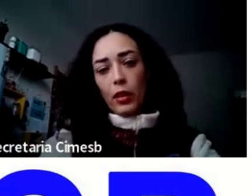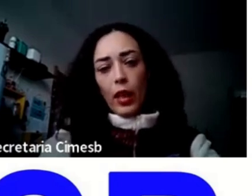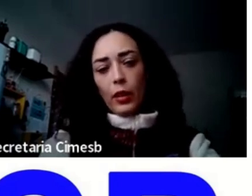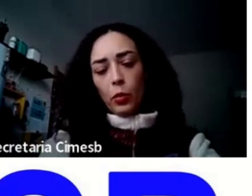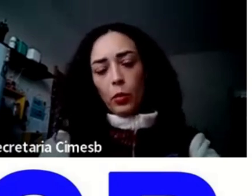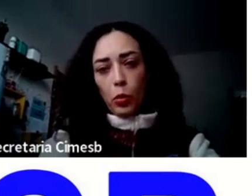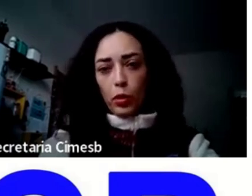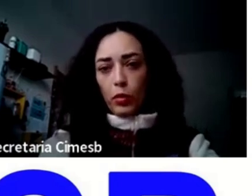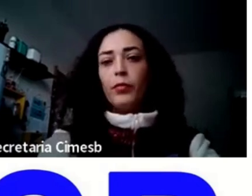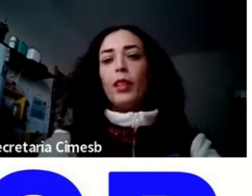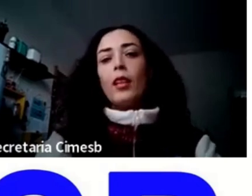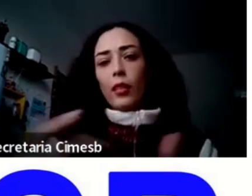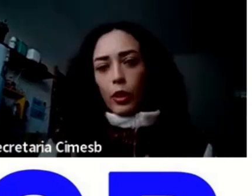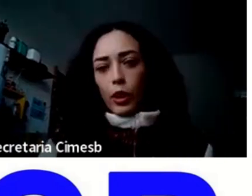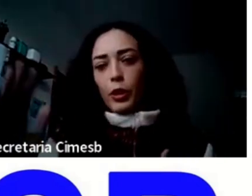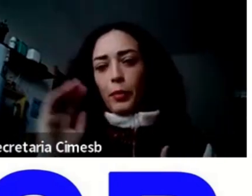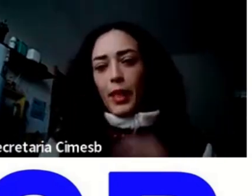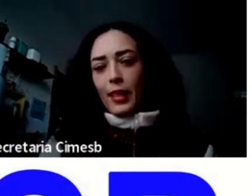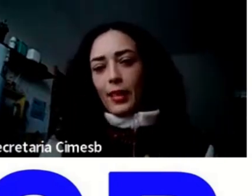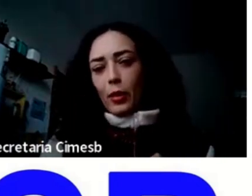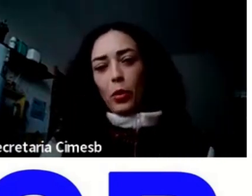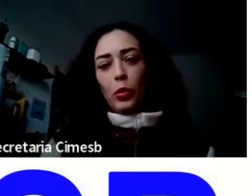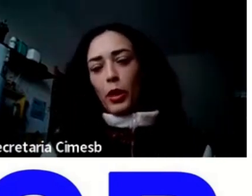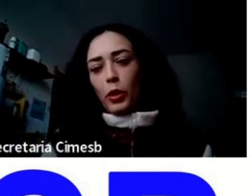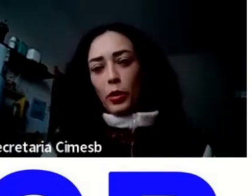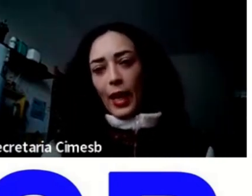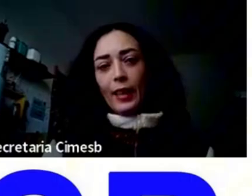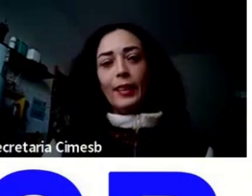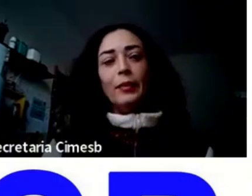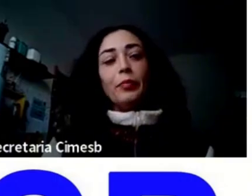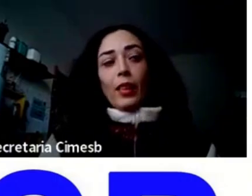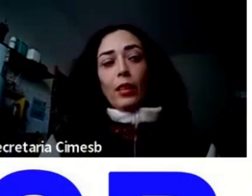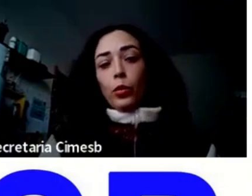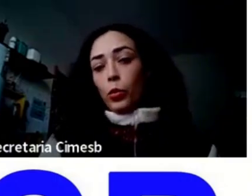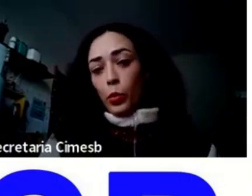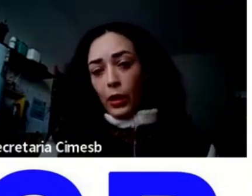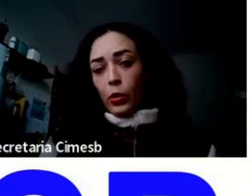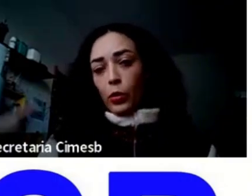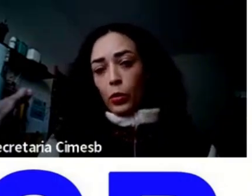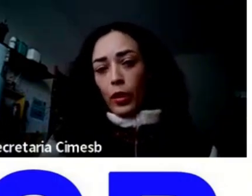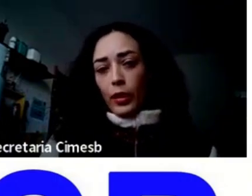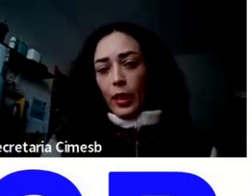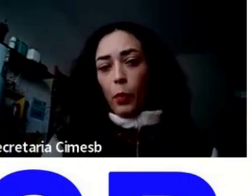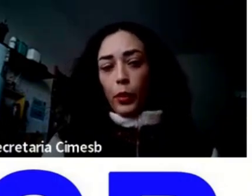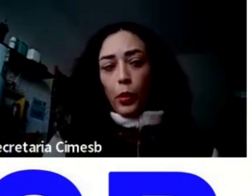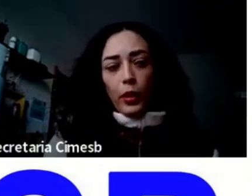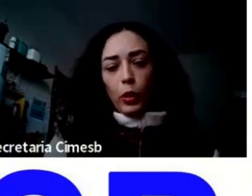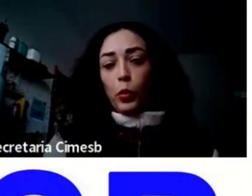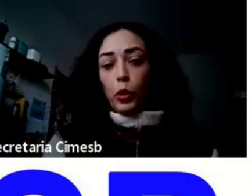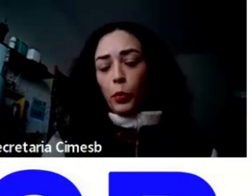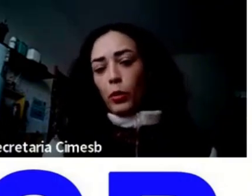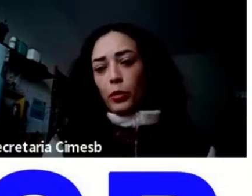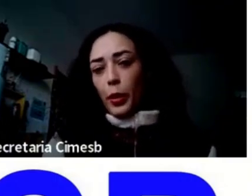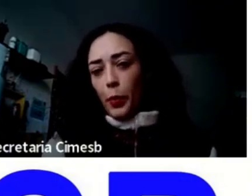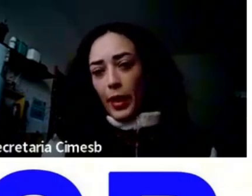a adesão aí do curso. Então, a gente permanece numa jornada e tudo isso só se deu por conta